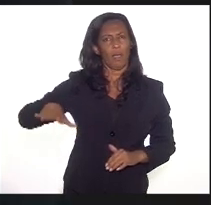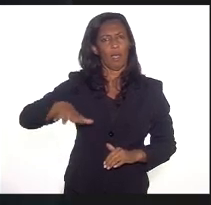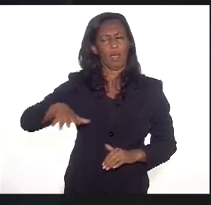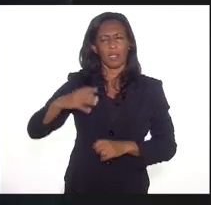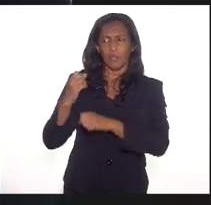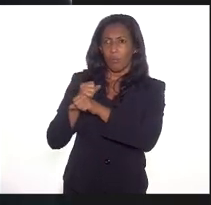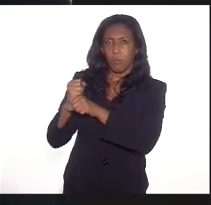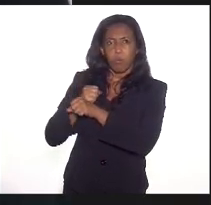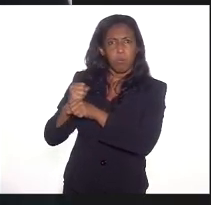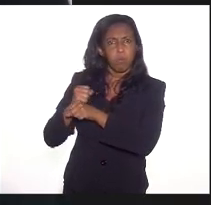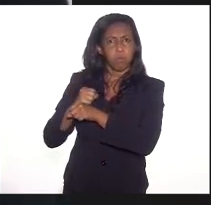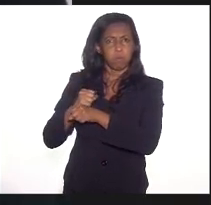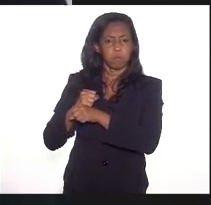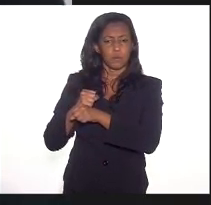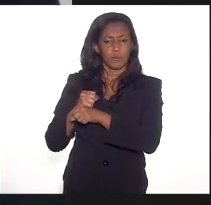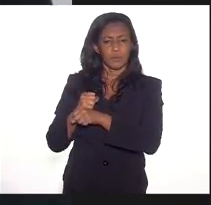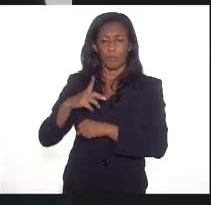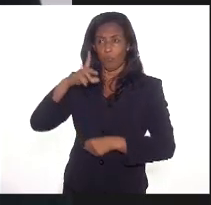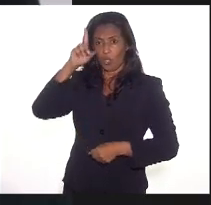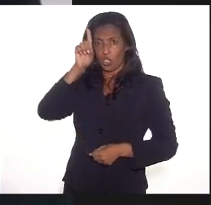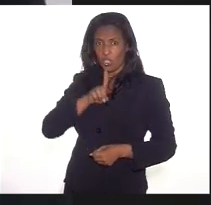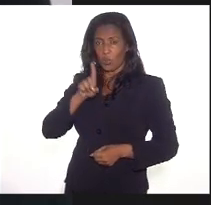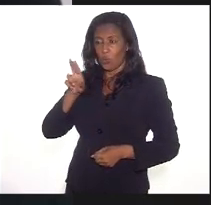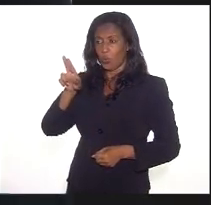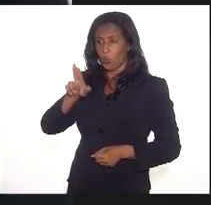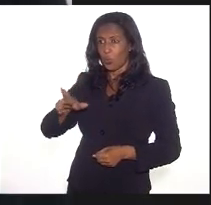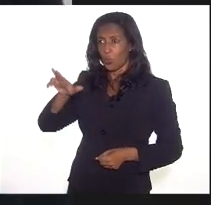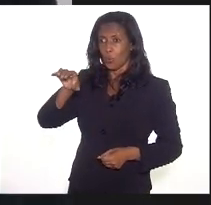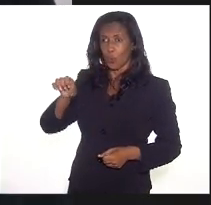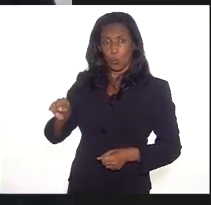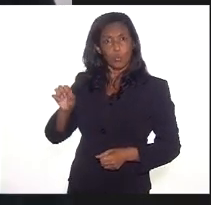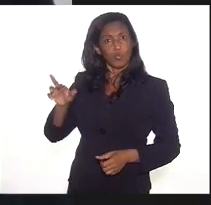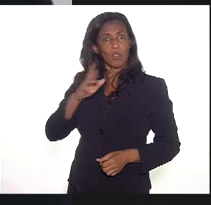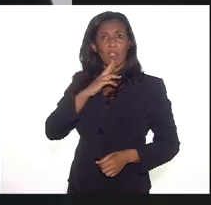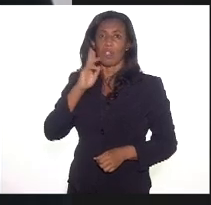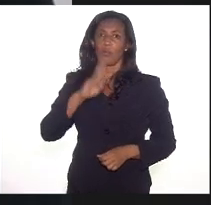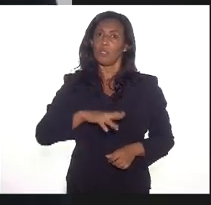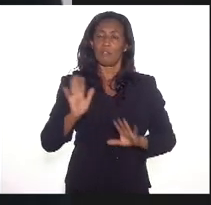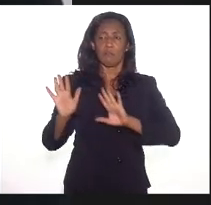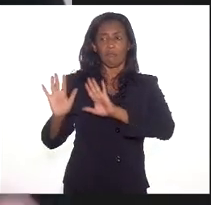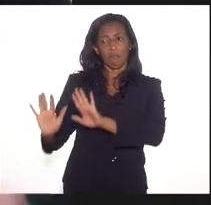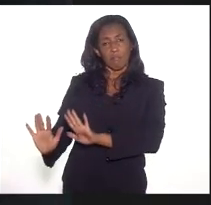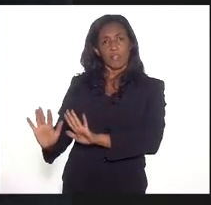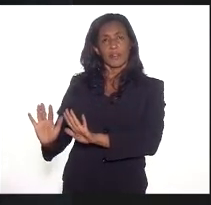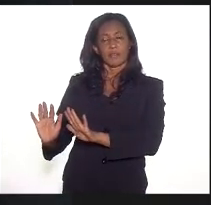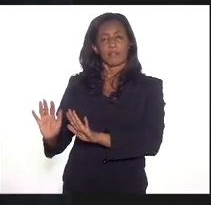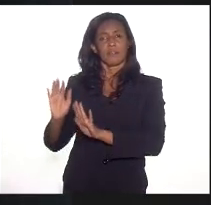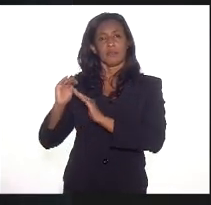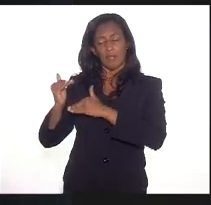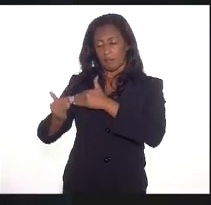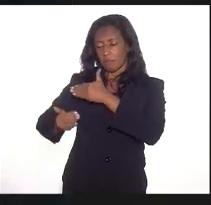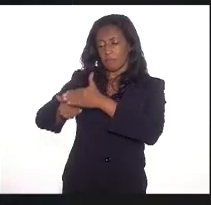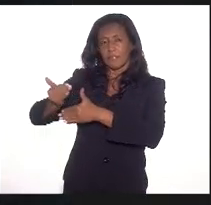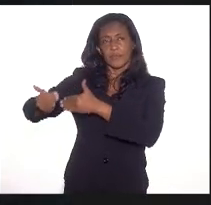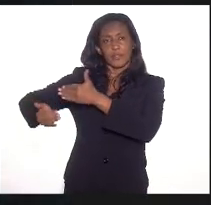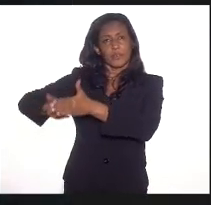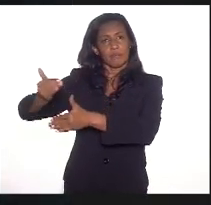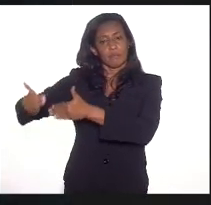muitos anos. O direito de uso, ele já vai estar reconhecido, porque vai passar por várias etapas,